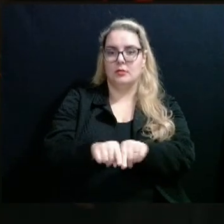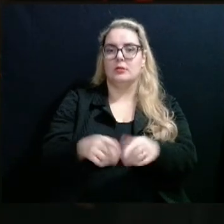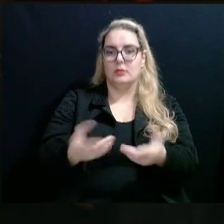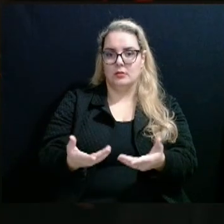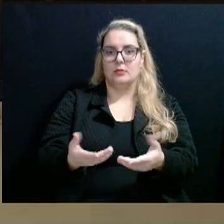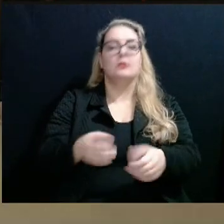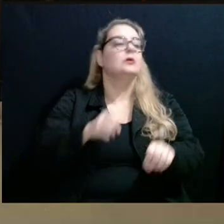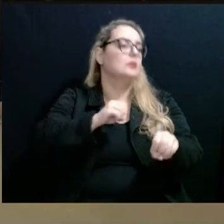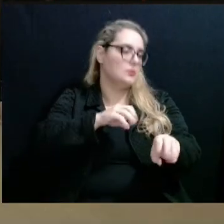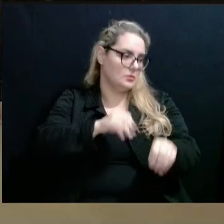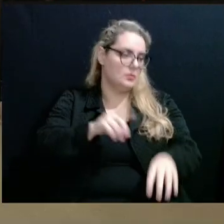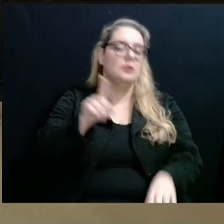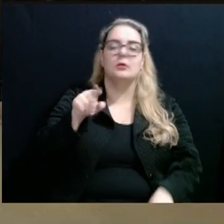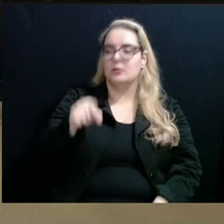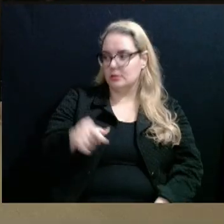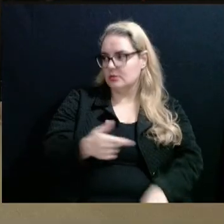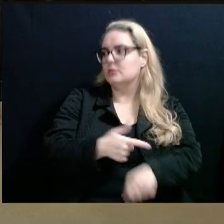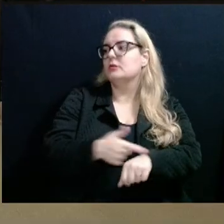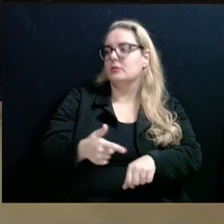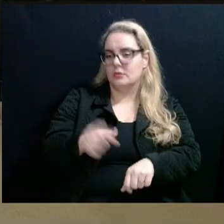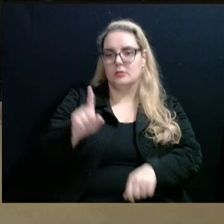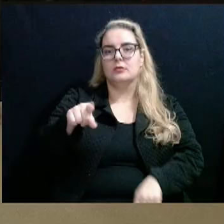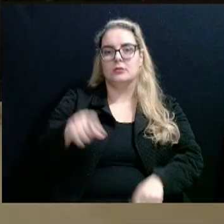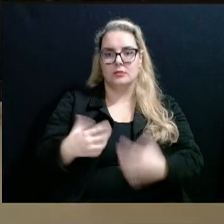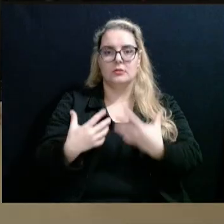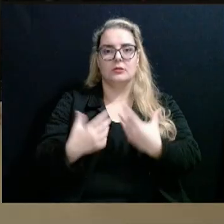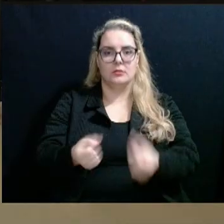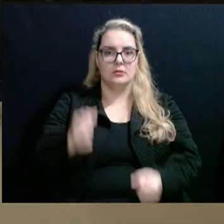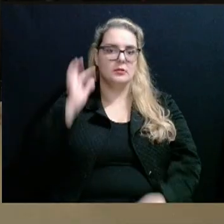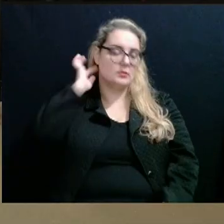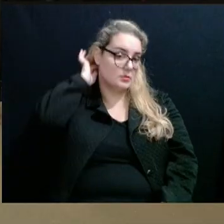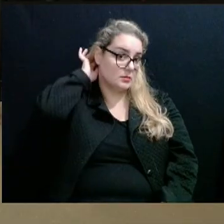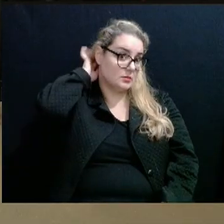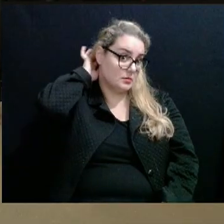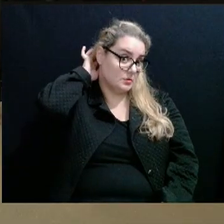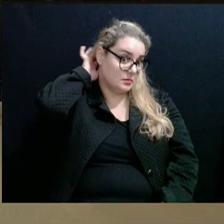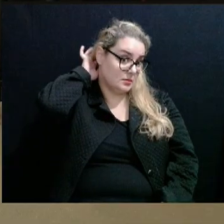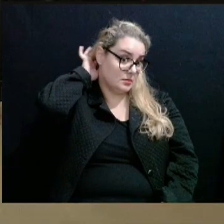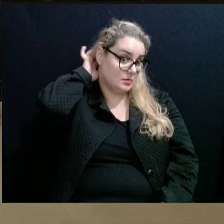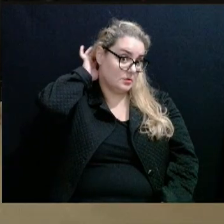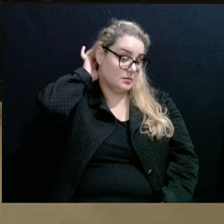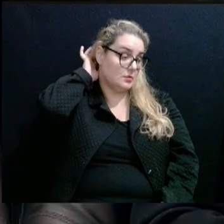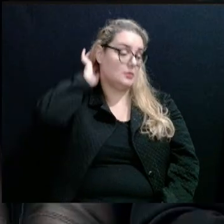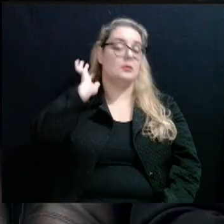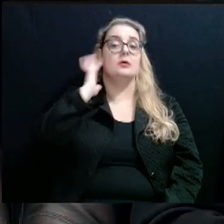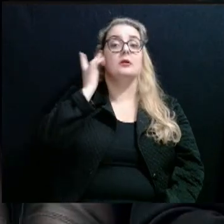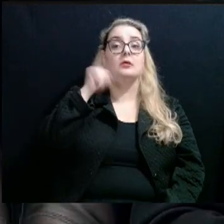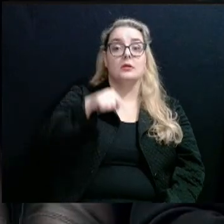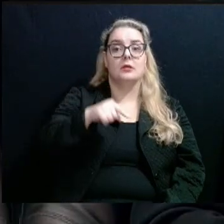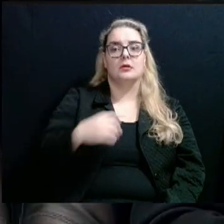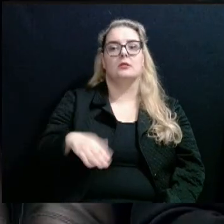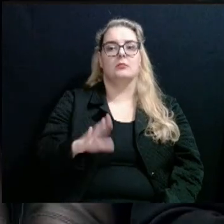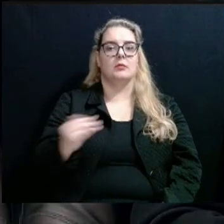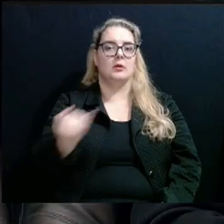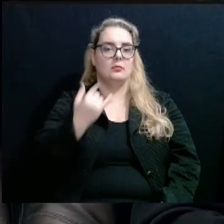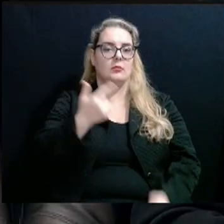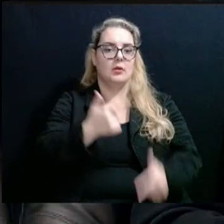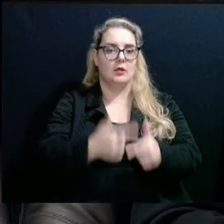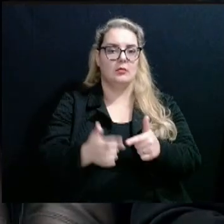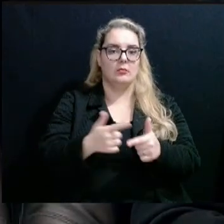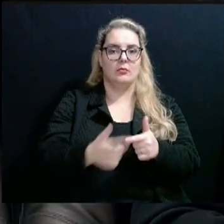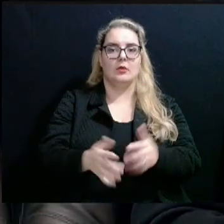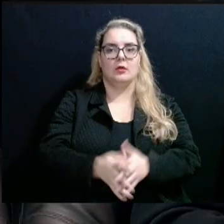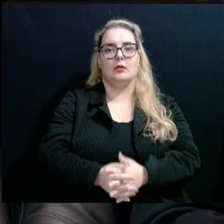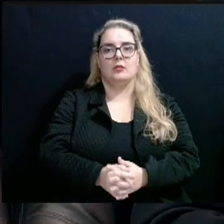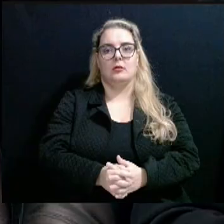educação, né, de quem está recepcionando essa acho que, criança. na verdade, esse é o ponto mais importante, né? Porque esse problema muito dificilmente vai vir